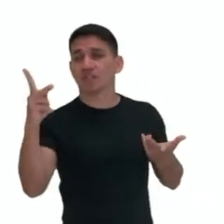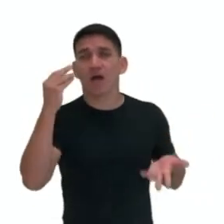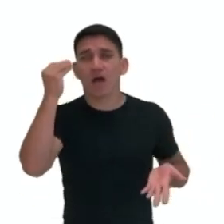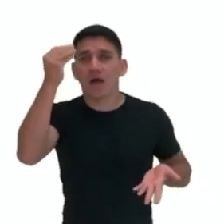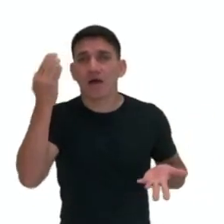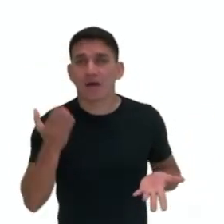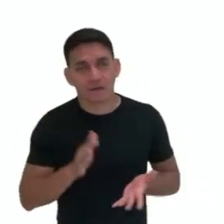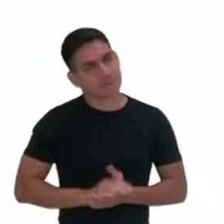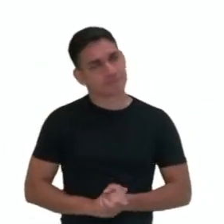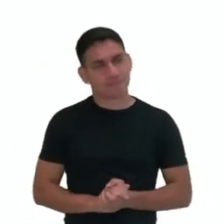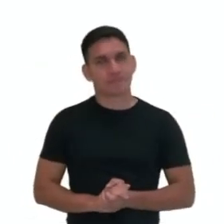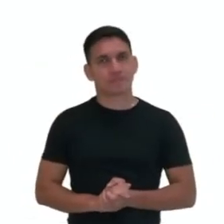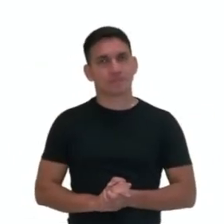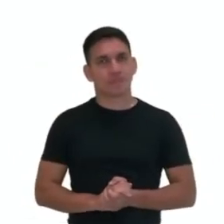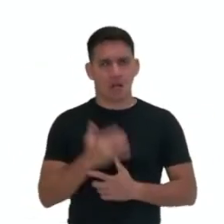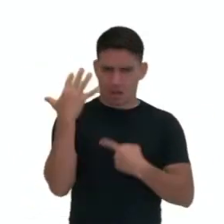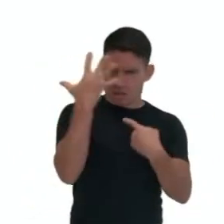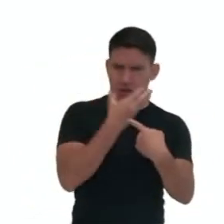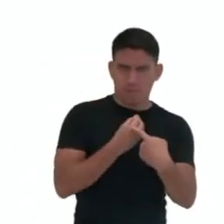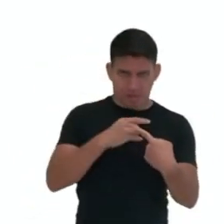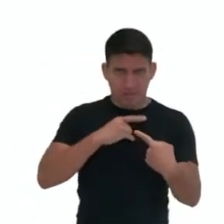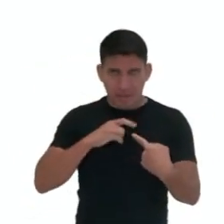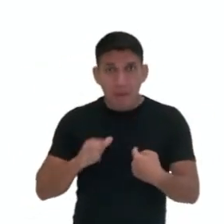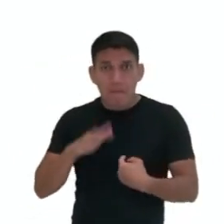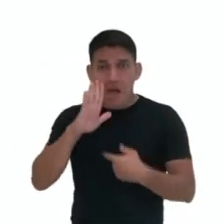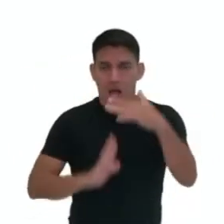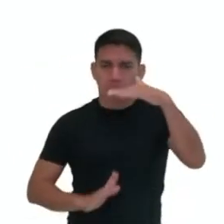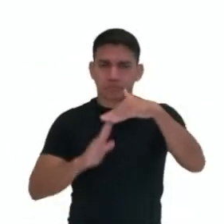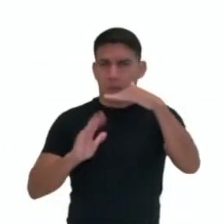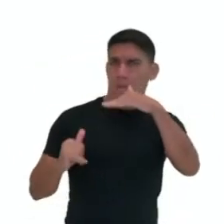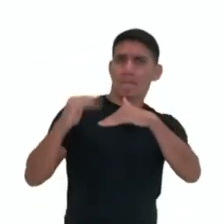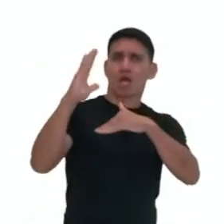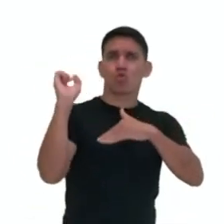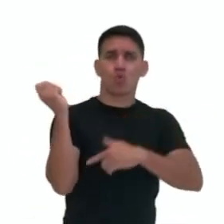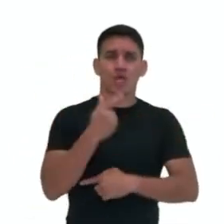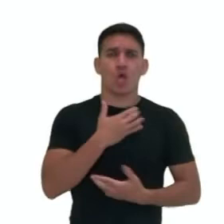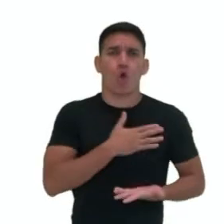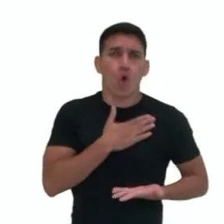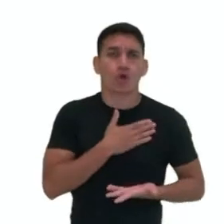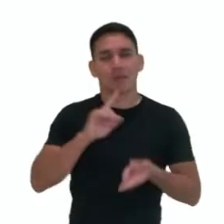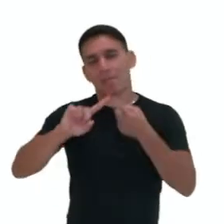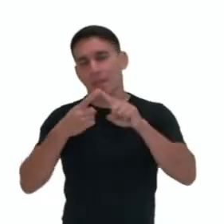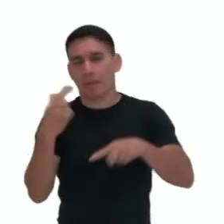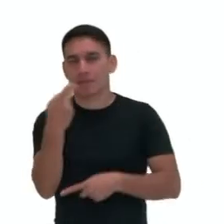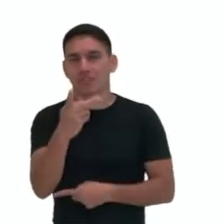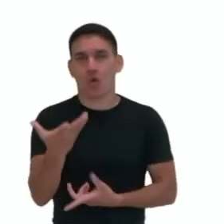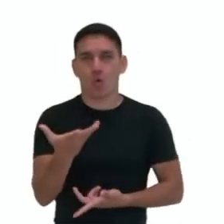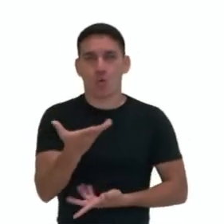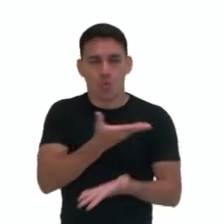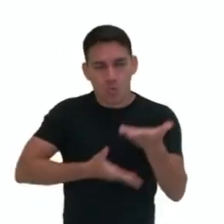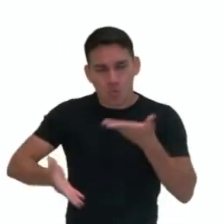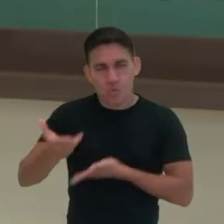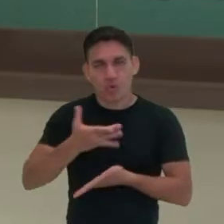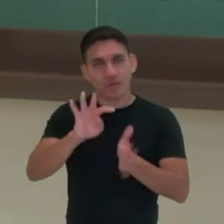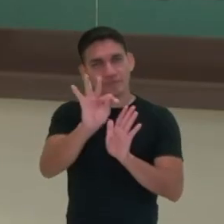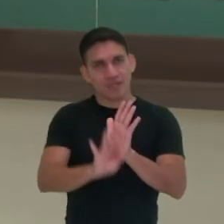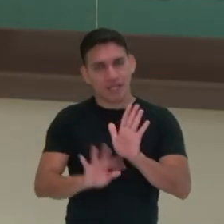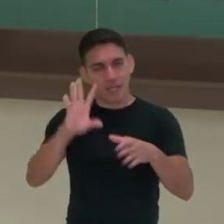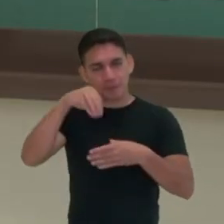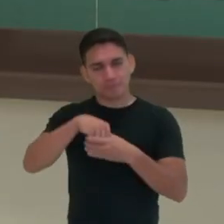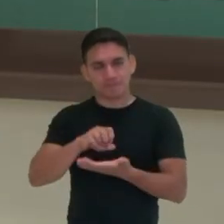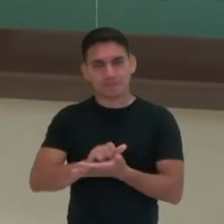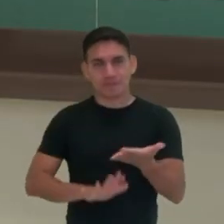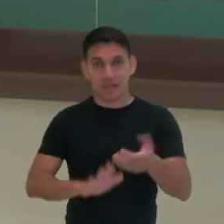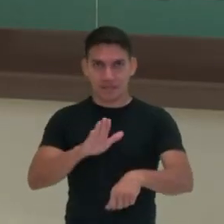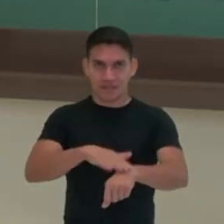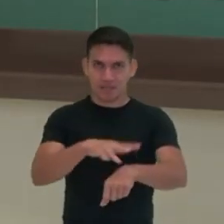vivências? Existe um belo para além do gosto individual? Socialize com a sua turma o texto produzido nesta atividade. Então,